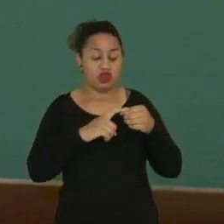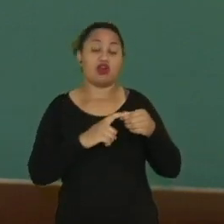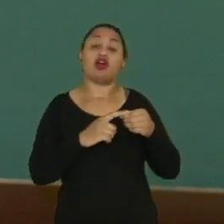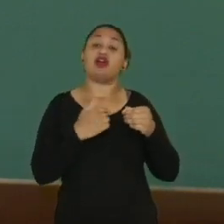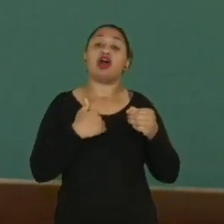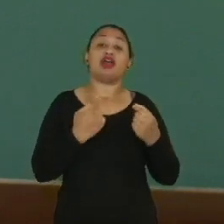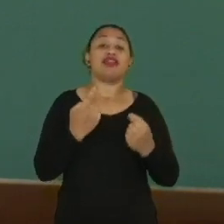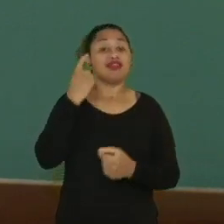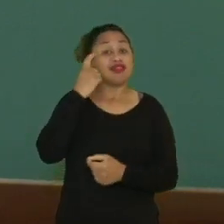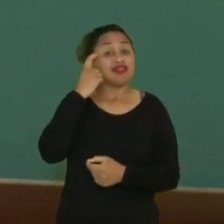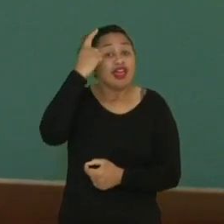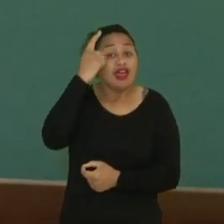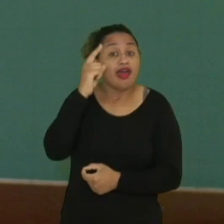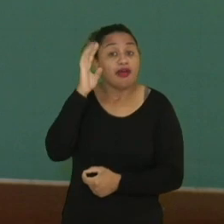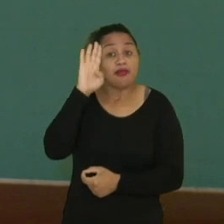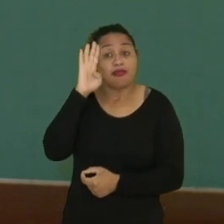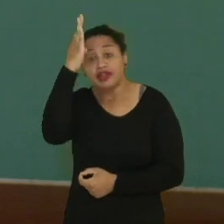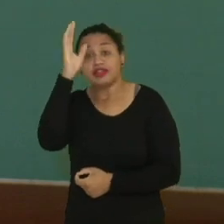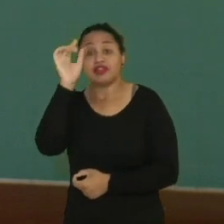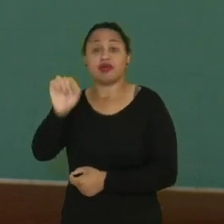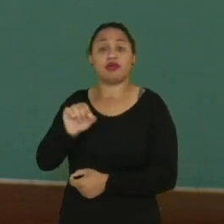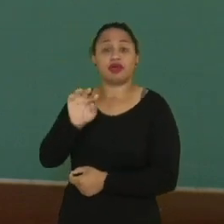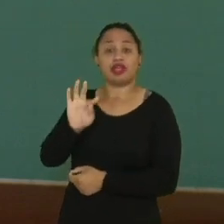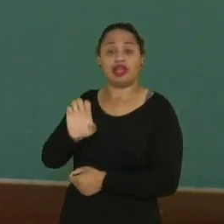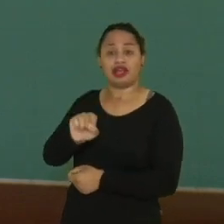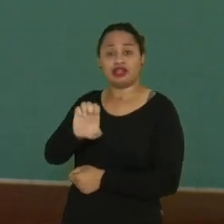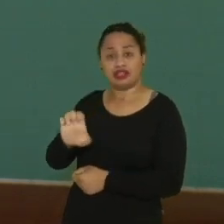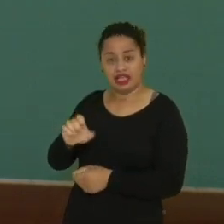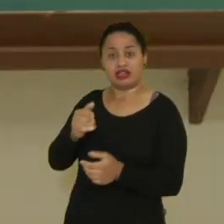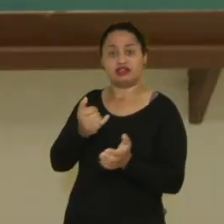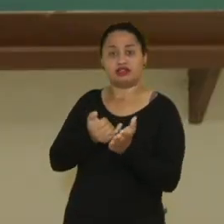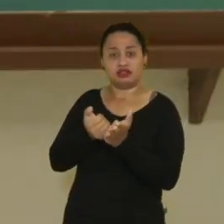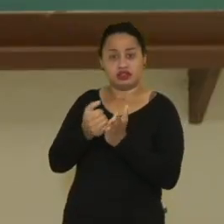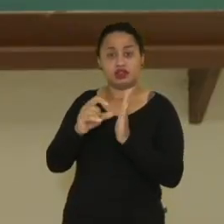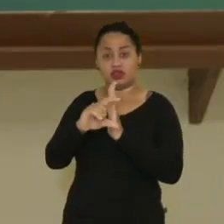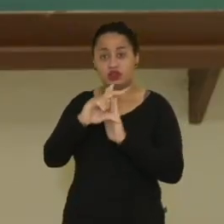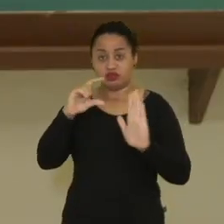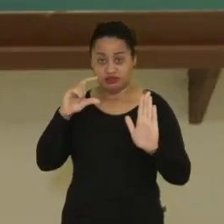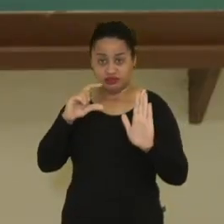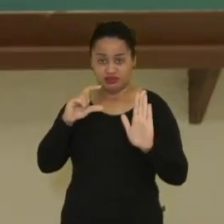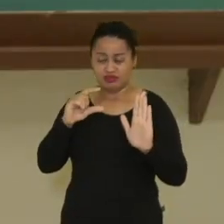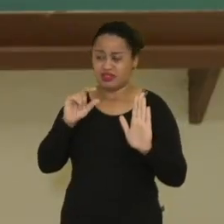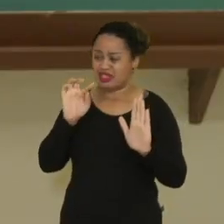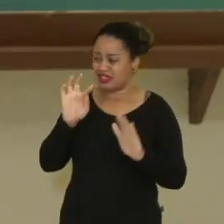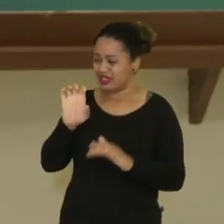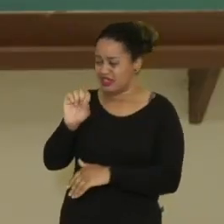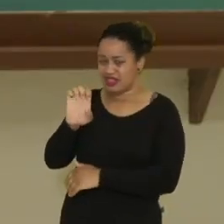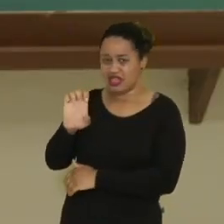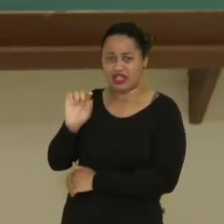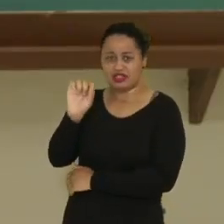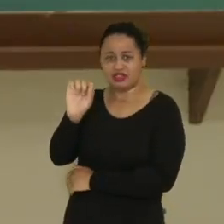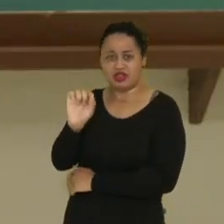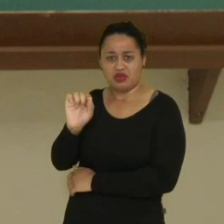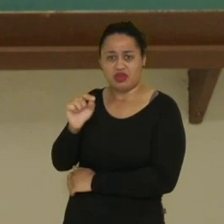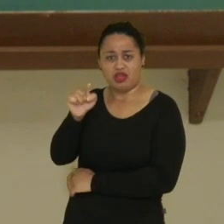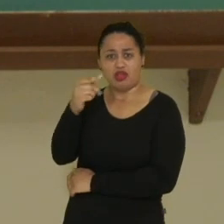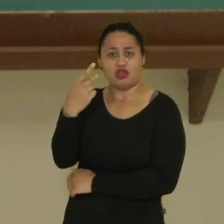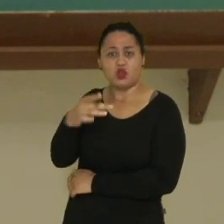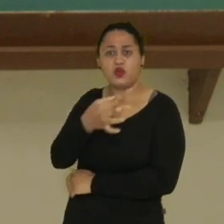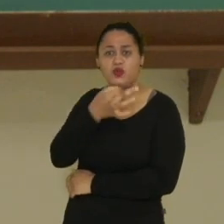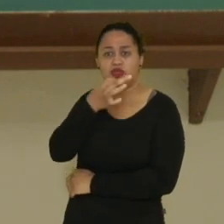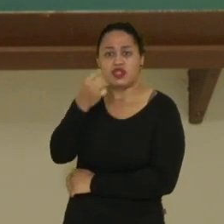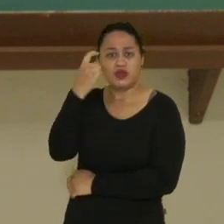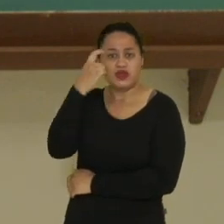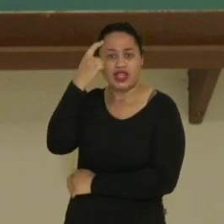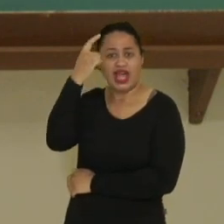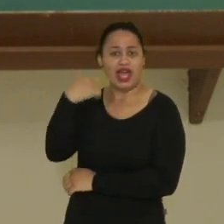que você colocou lá no parágrafo da introdução, que é mesmo a tese, aquilo que você realmente pensa sobre o